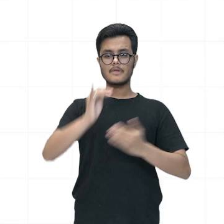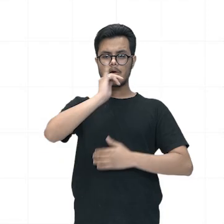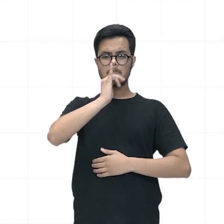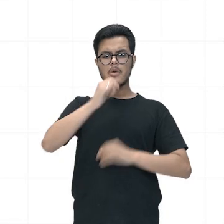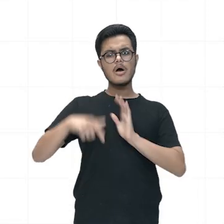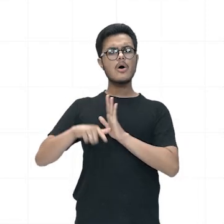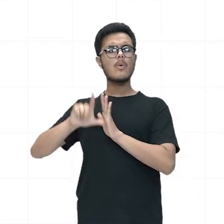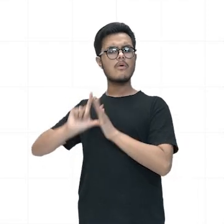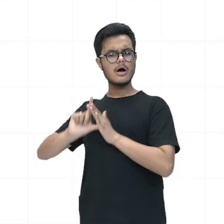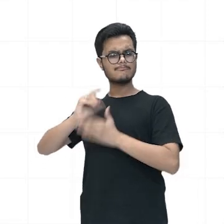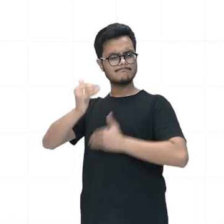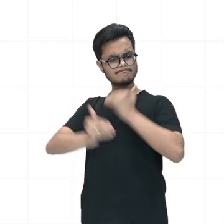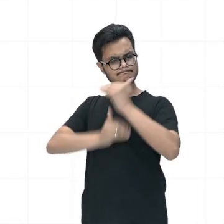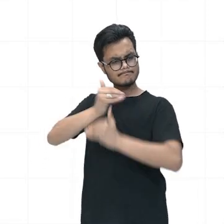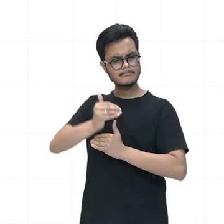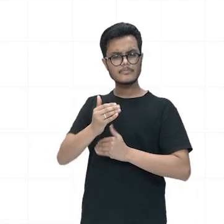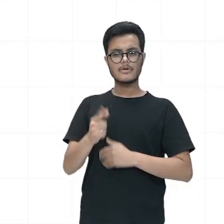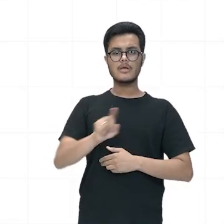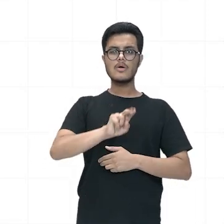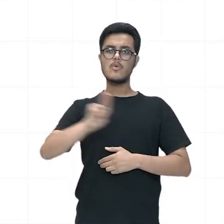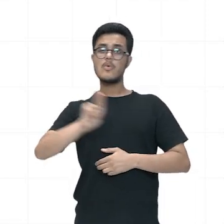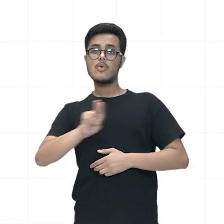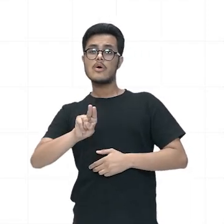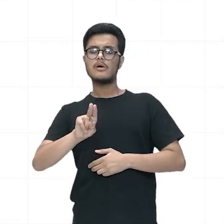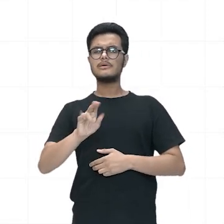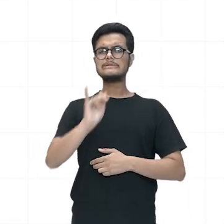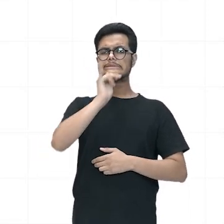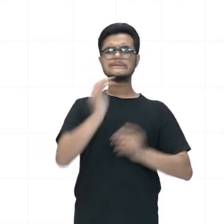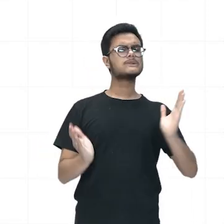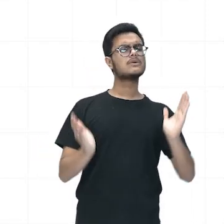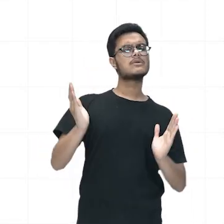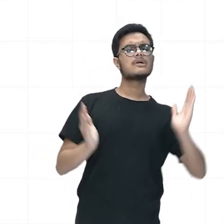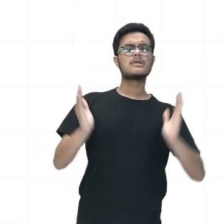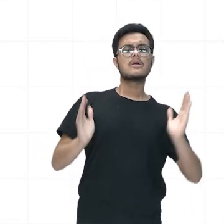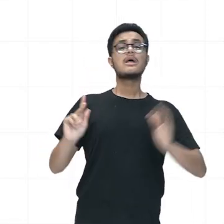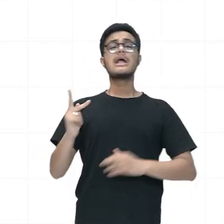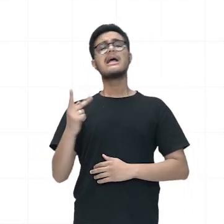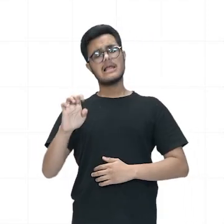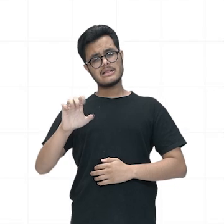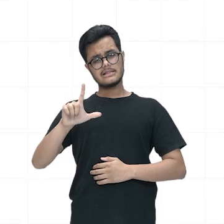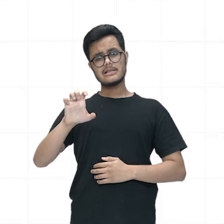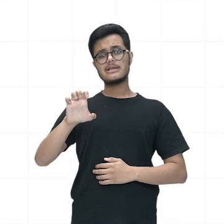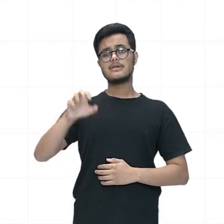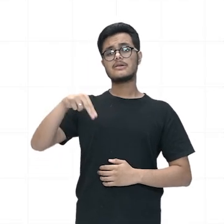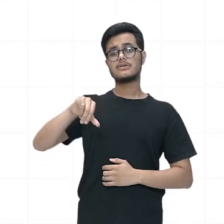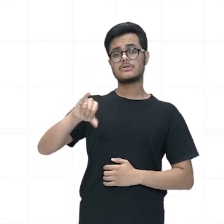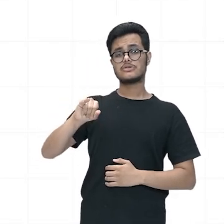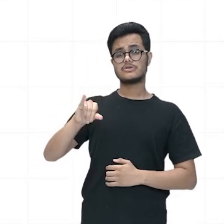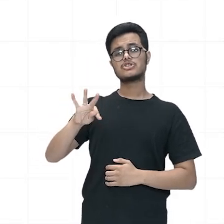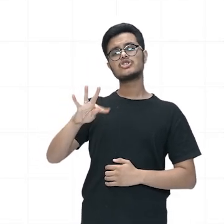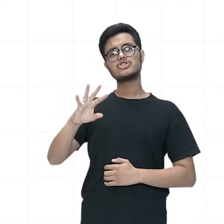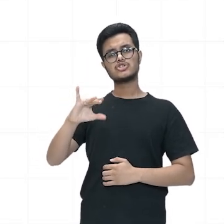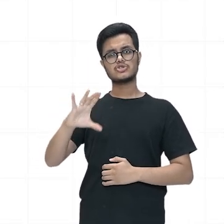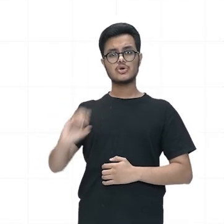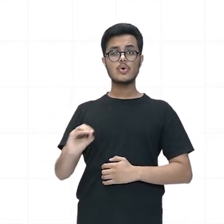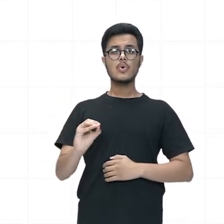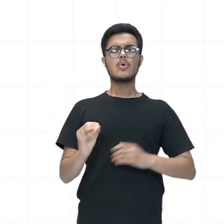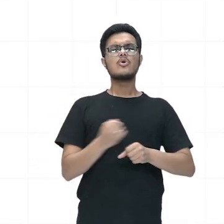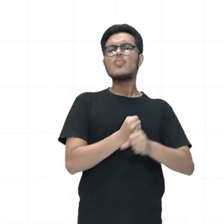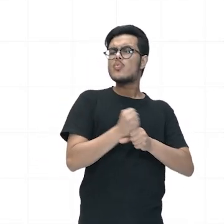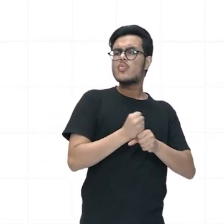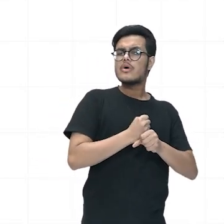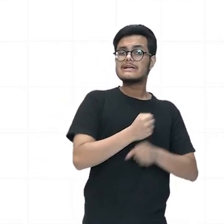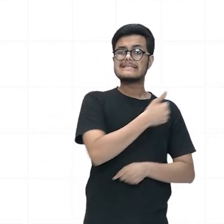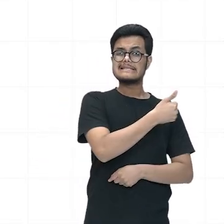sucessores continuaram, chamado de período helenístico, durou até 146